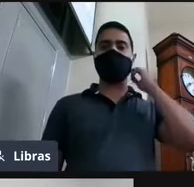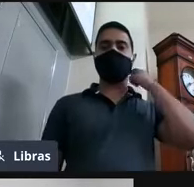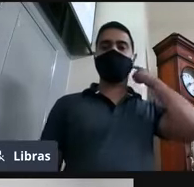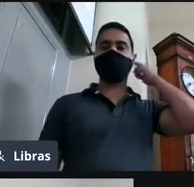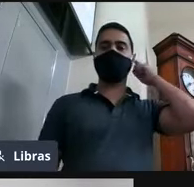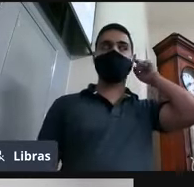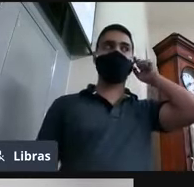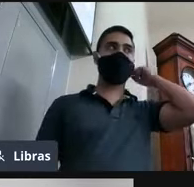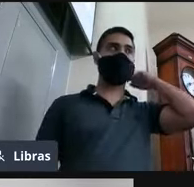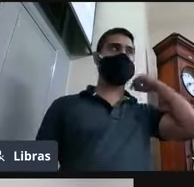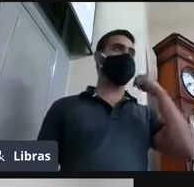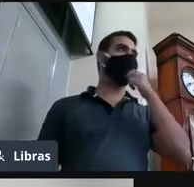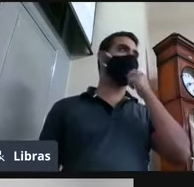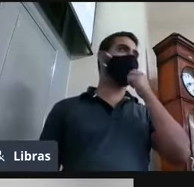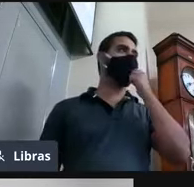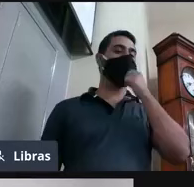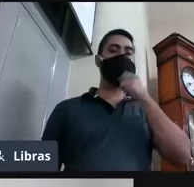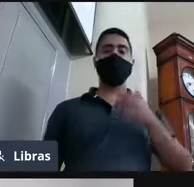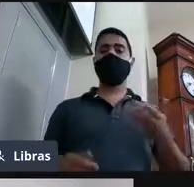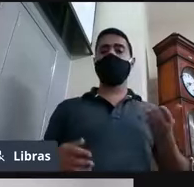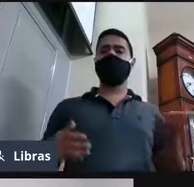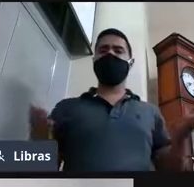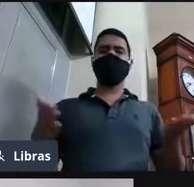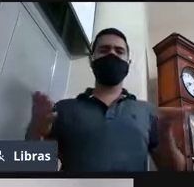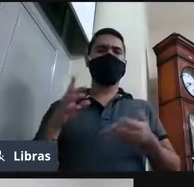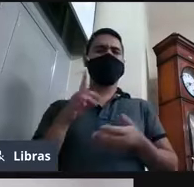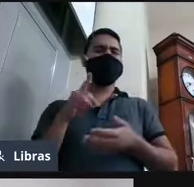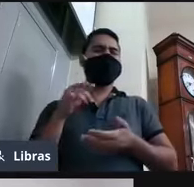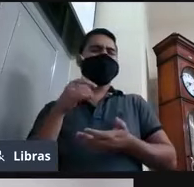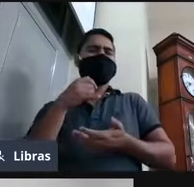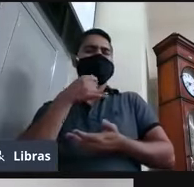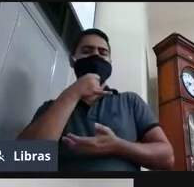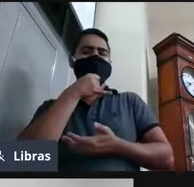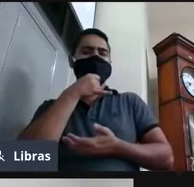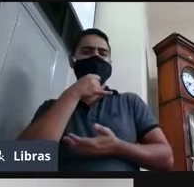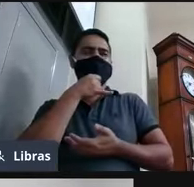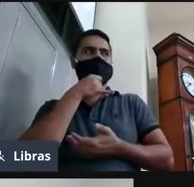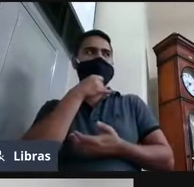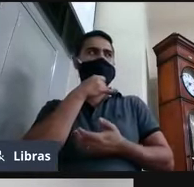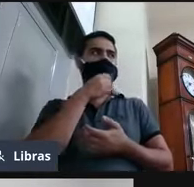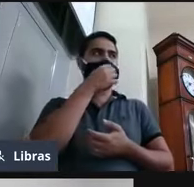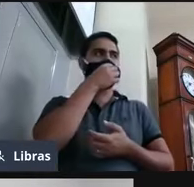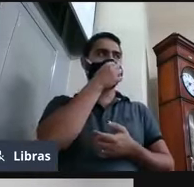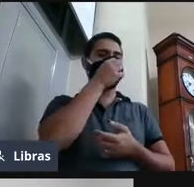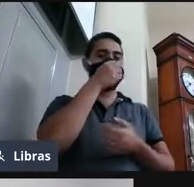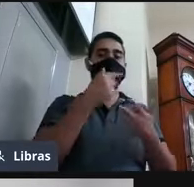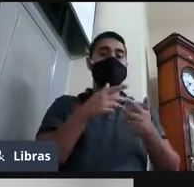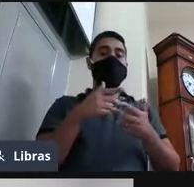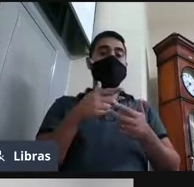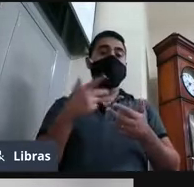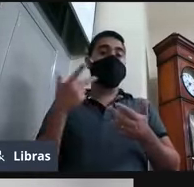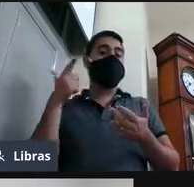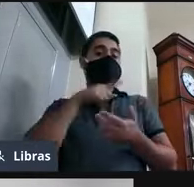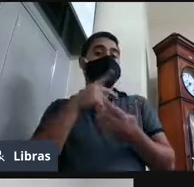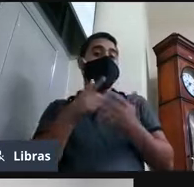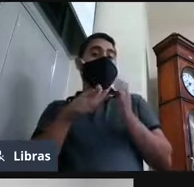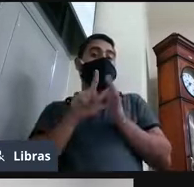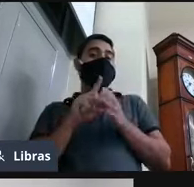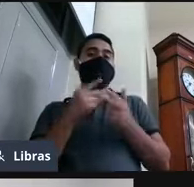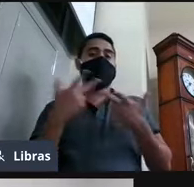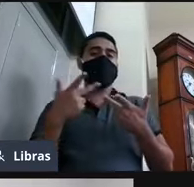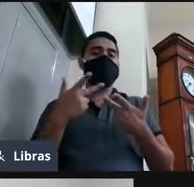hoje é um dia triste pelo fato que aconteceu antes dessa sessão. Uma